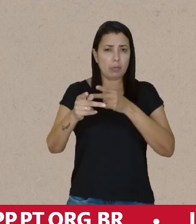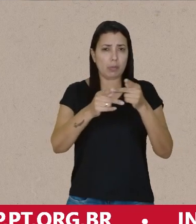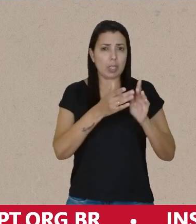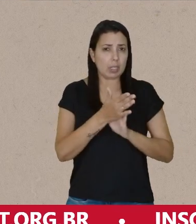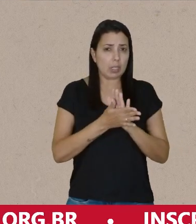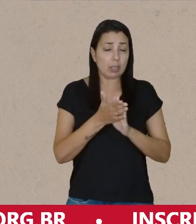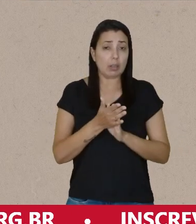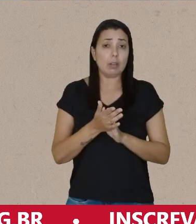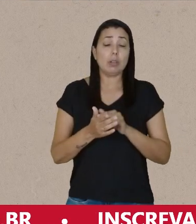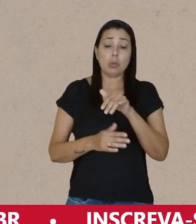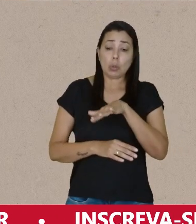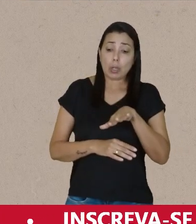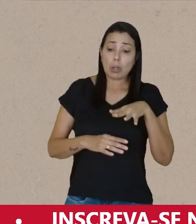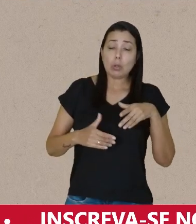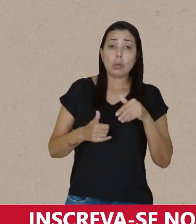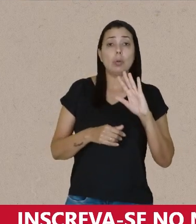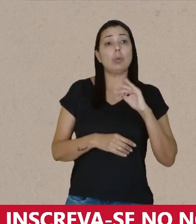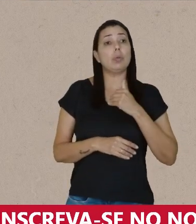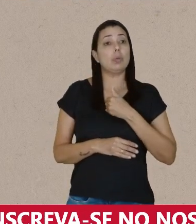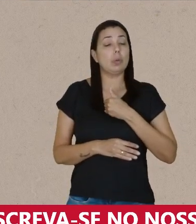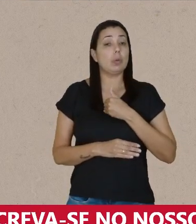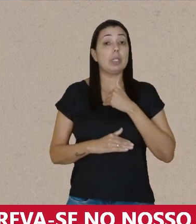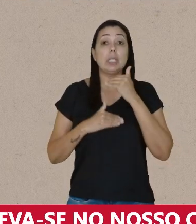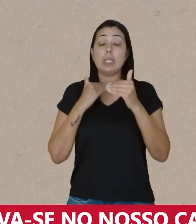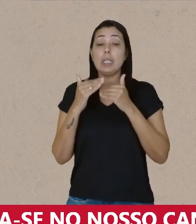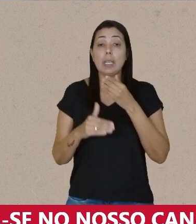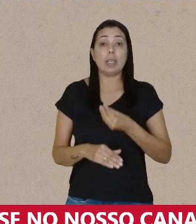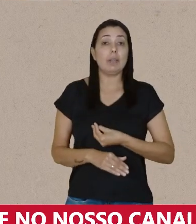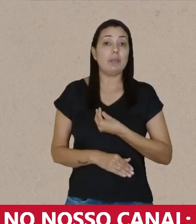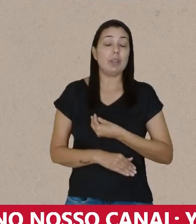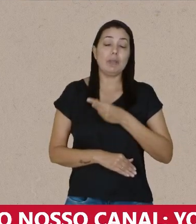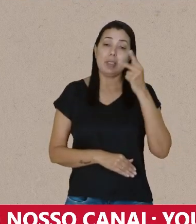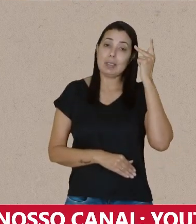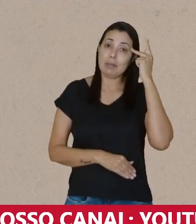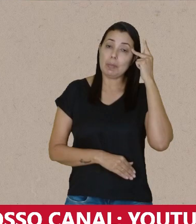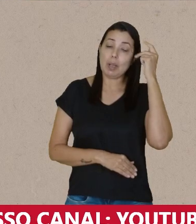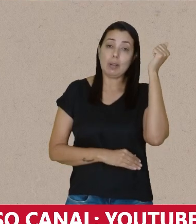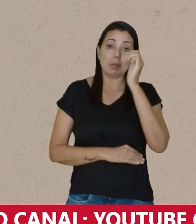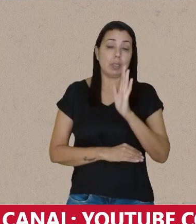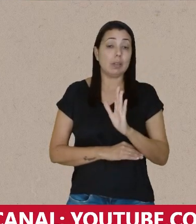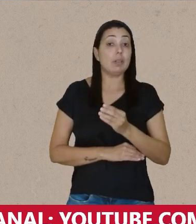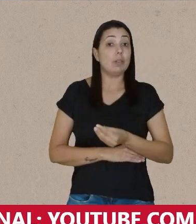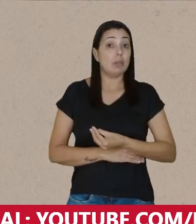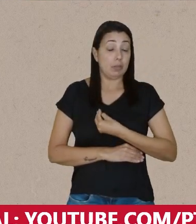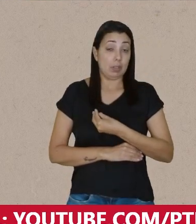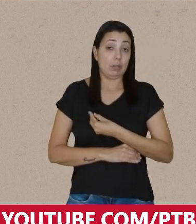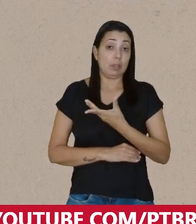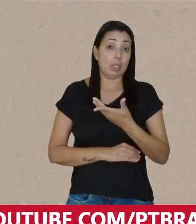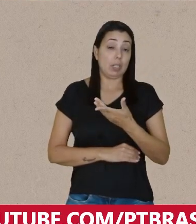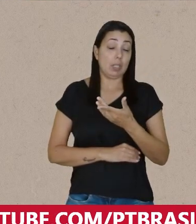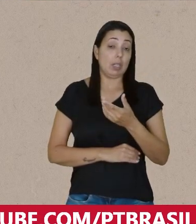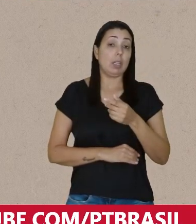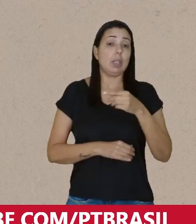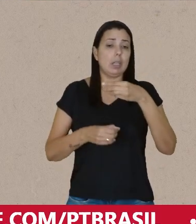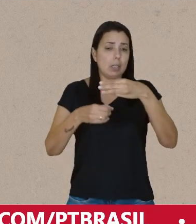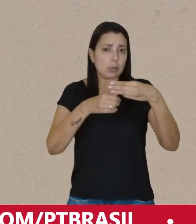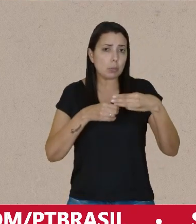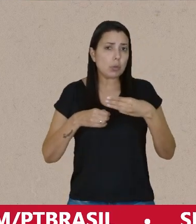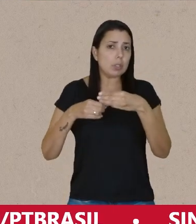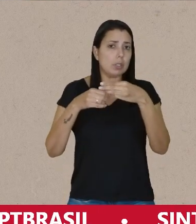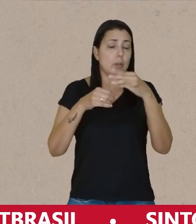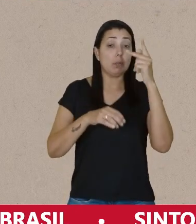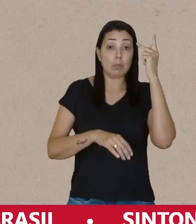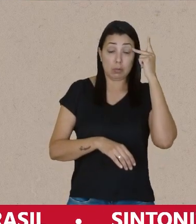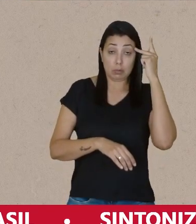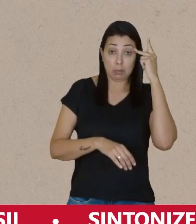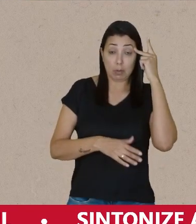serviço. E nos bairros estamos todos nós. Ninguém vive em São Paulo, no Brasil. As pessoas vivem em Tatuapé, na cidade de São